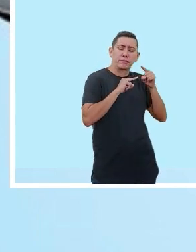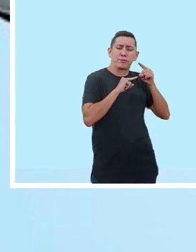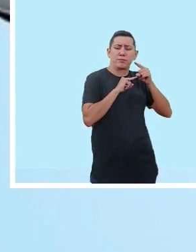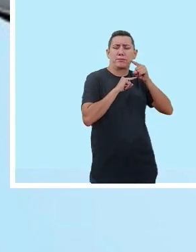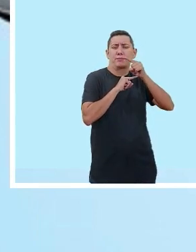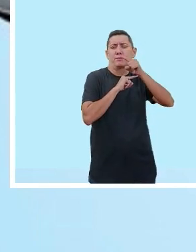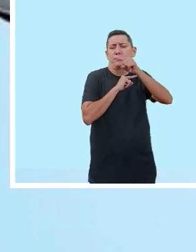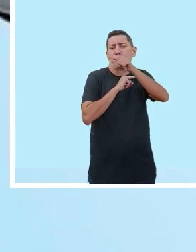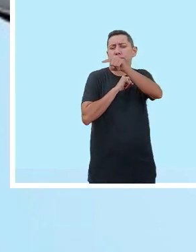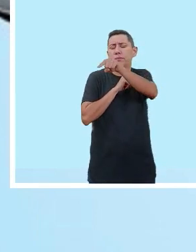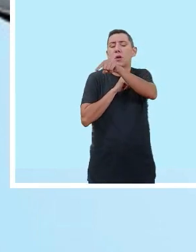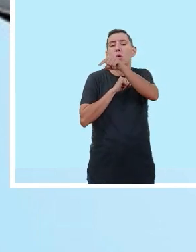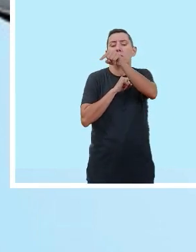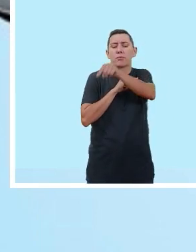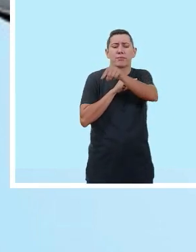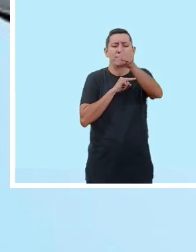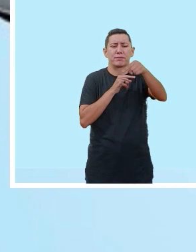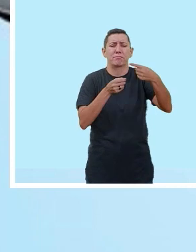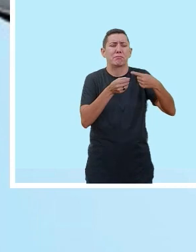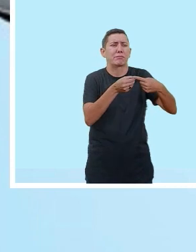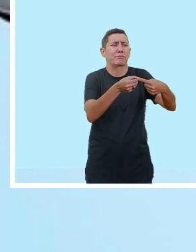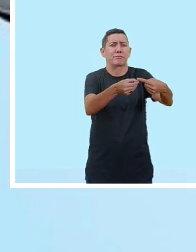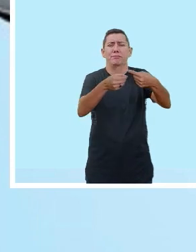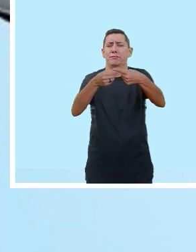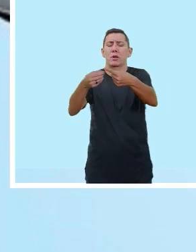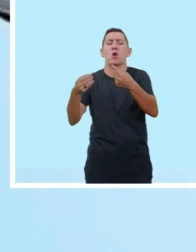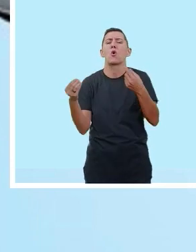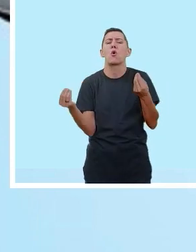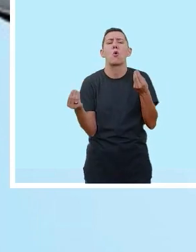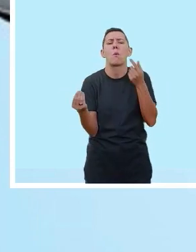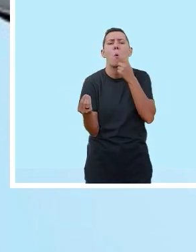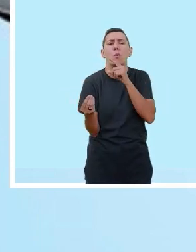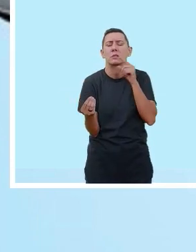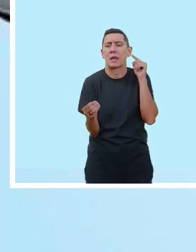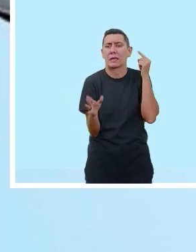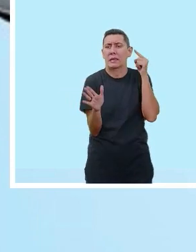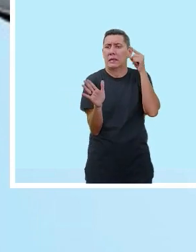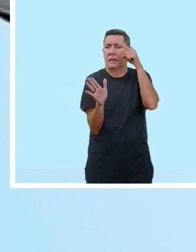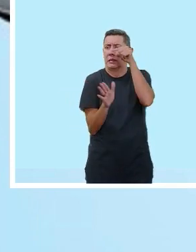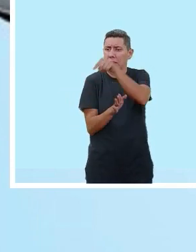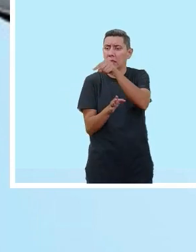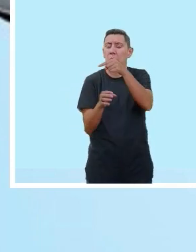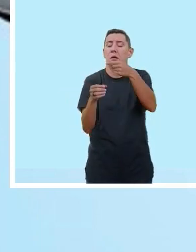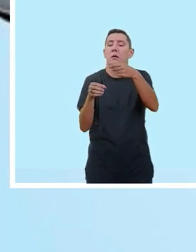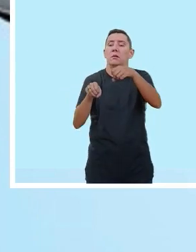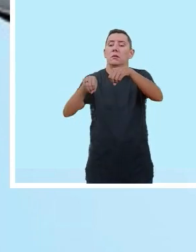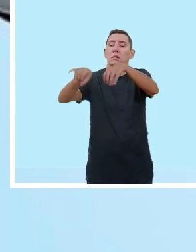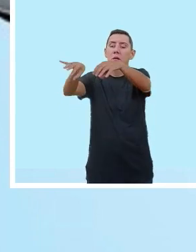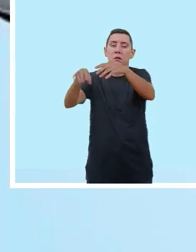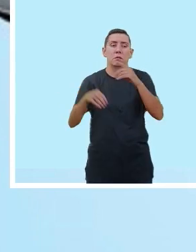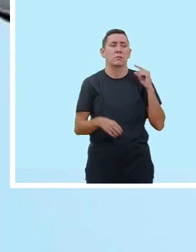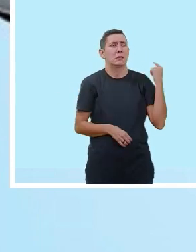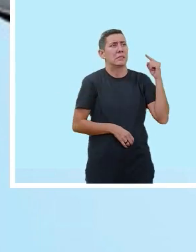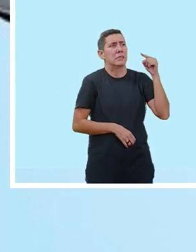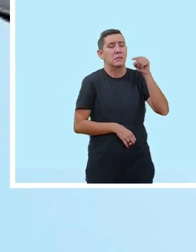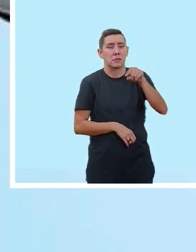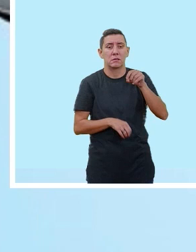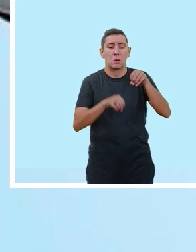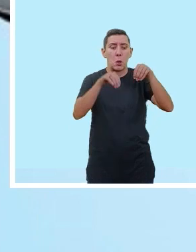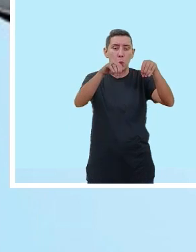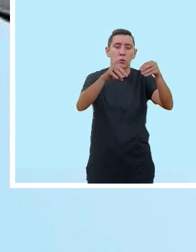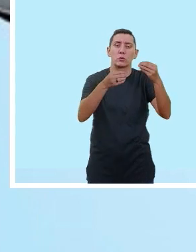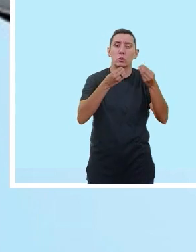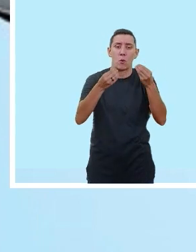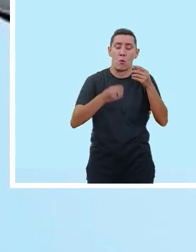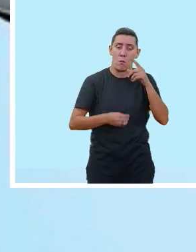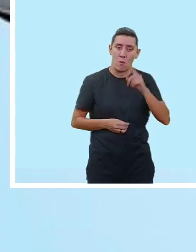uma operação. Então, qual é a solução atual que se tem para isso? Se utiliza grupos geradores, muitas